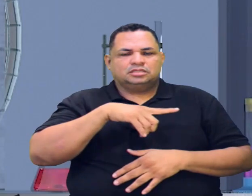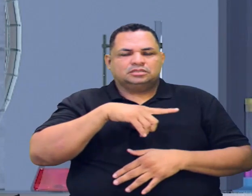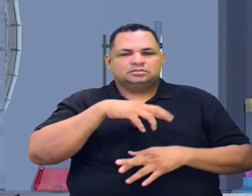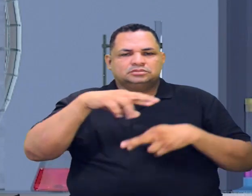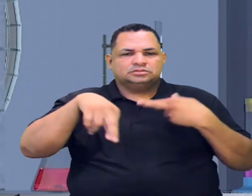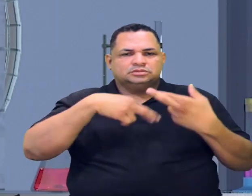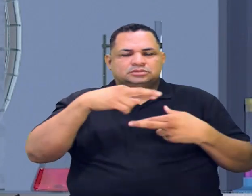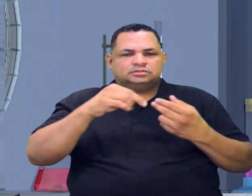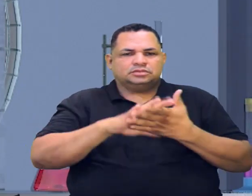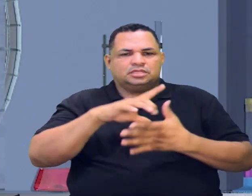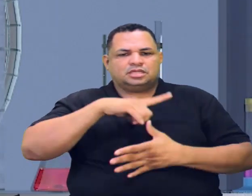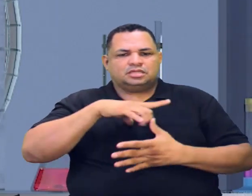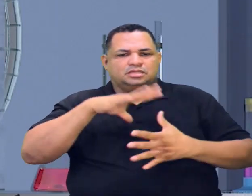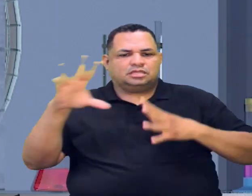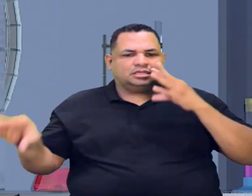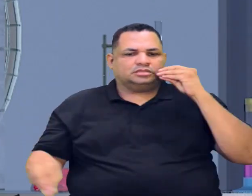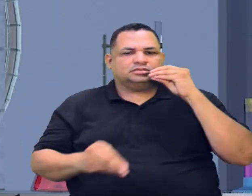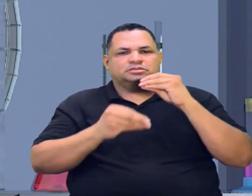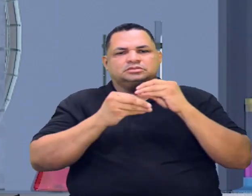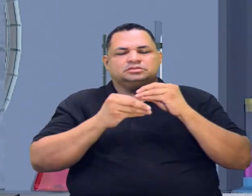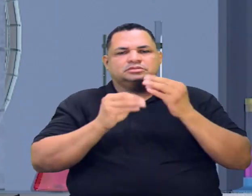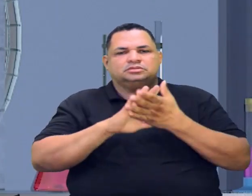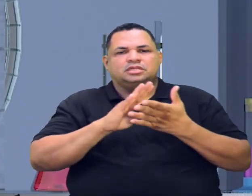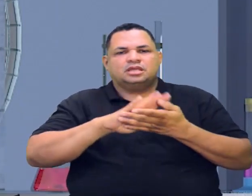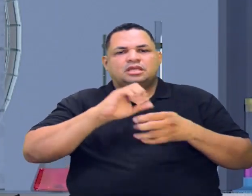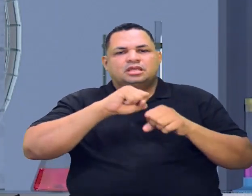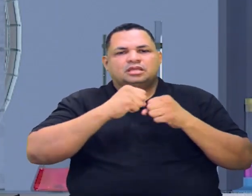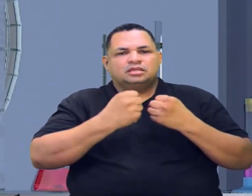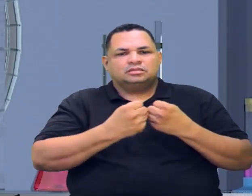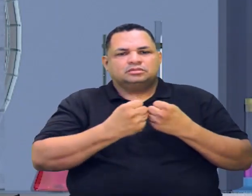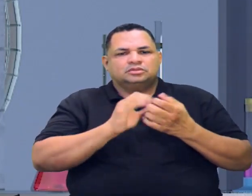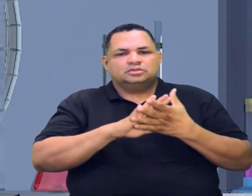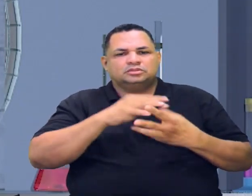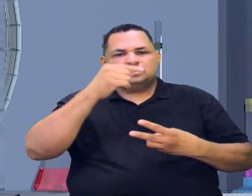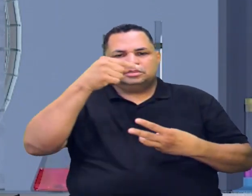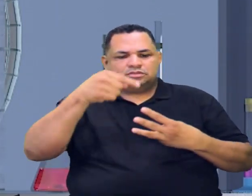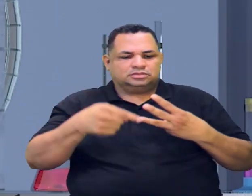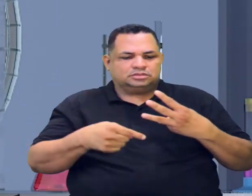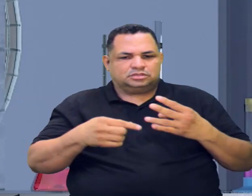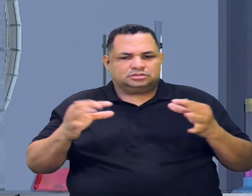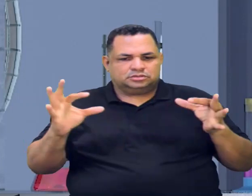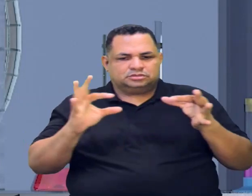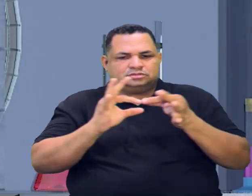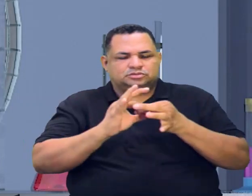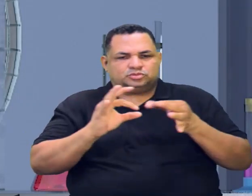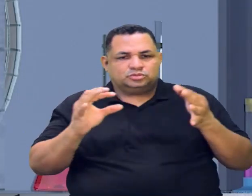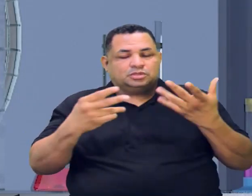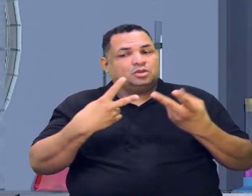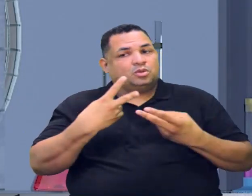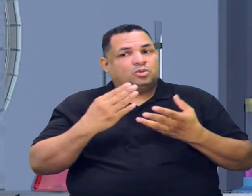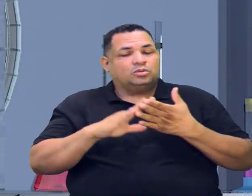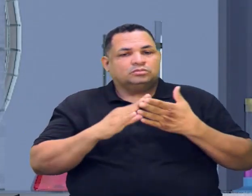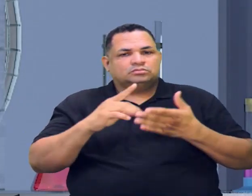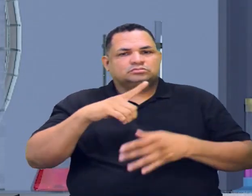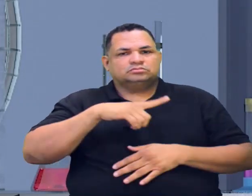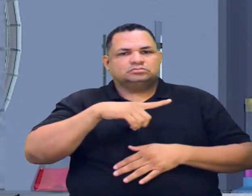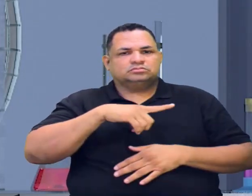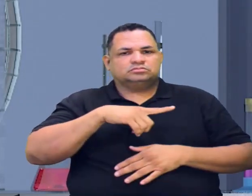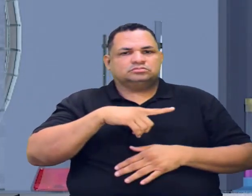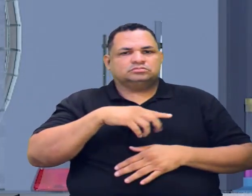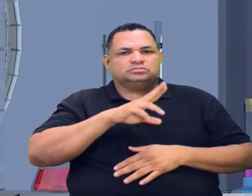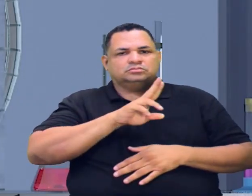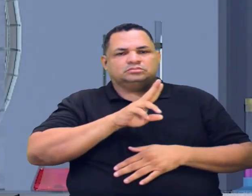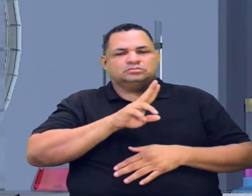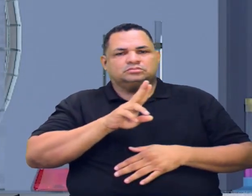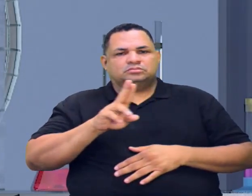pela necessidade da quebra de ligações duplas ou triplas, e em outras reações, nós tivemos as que nós